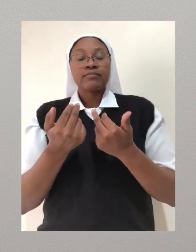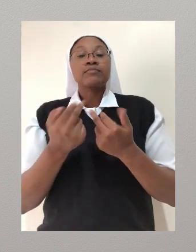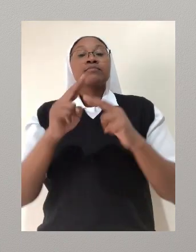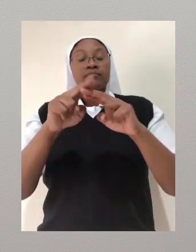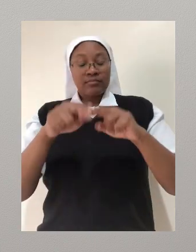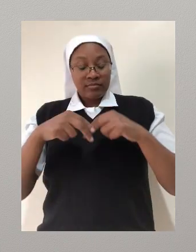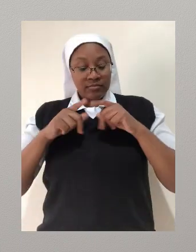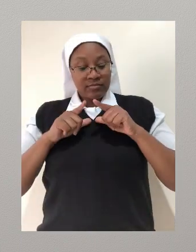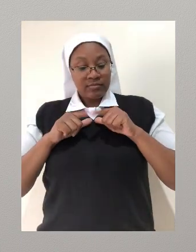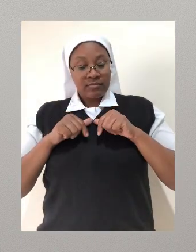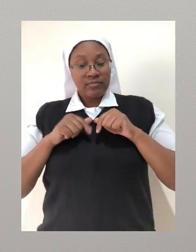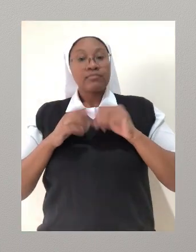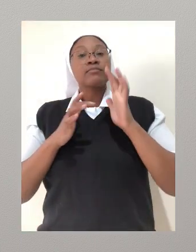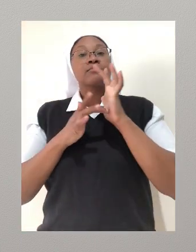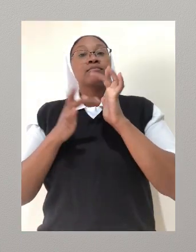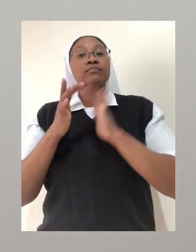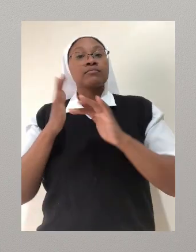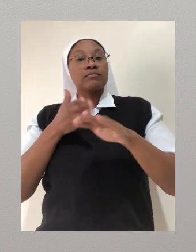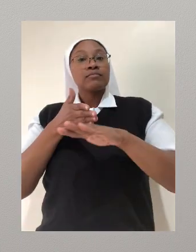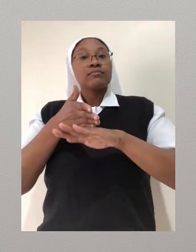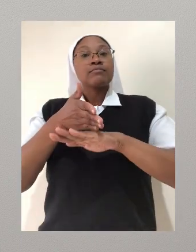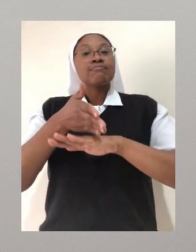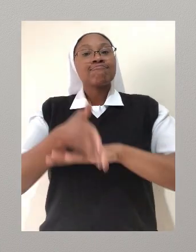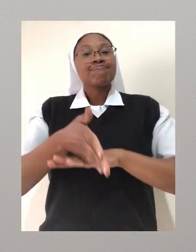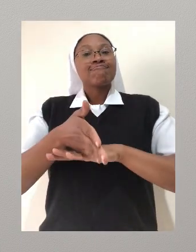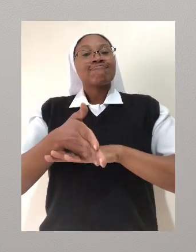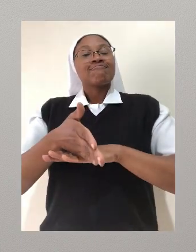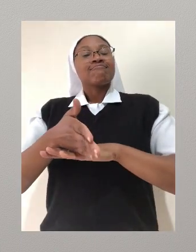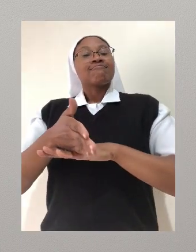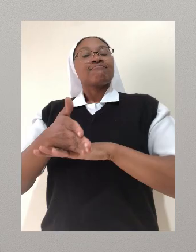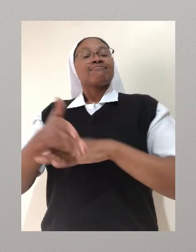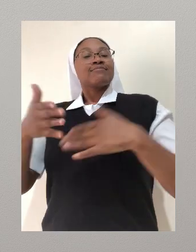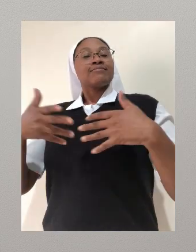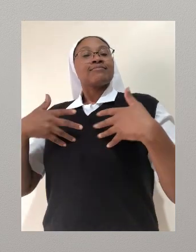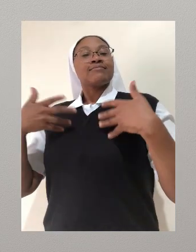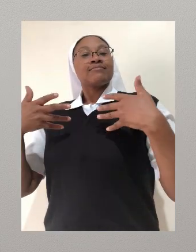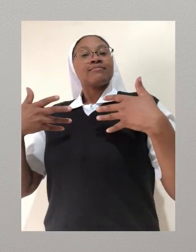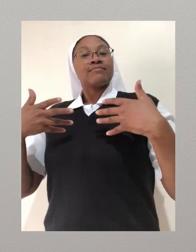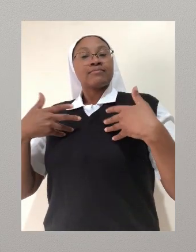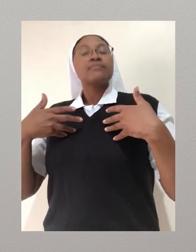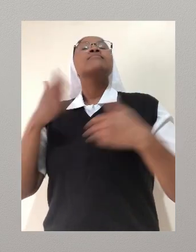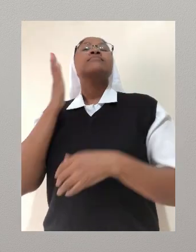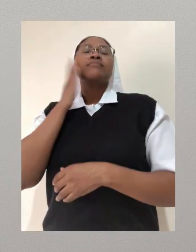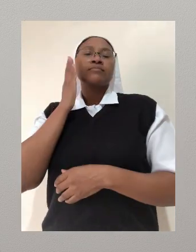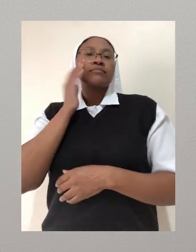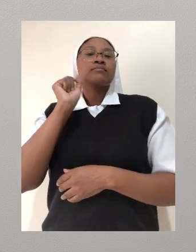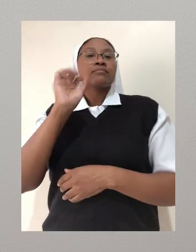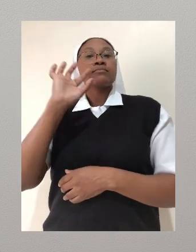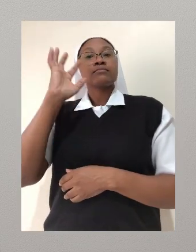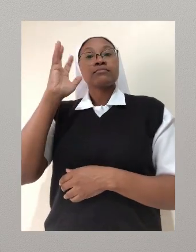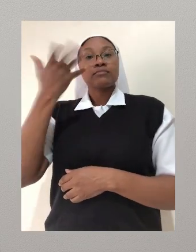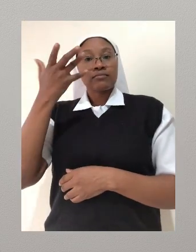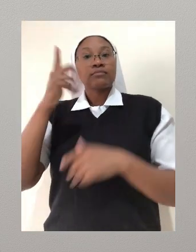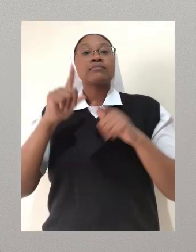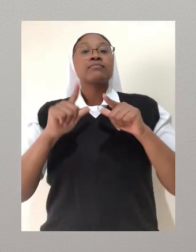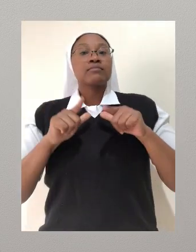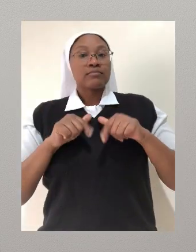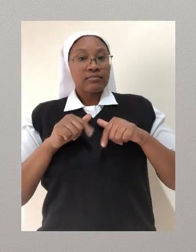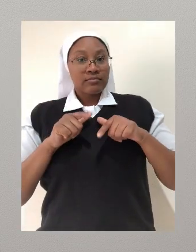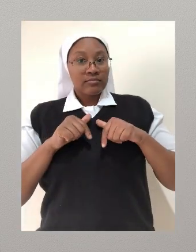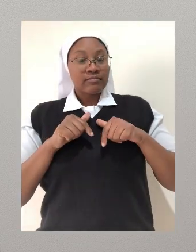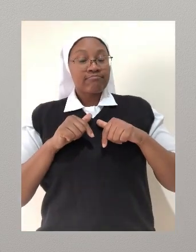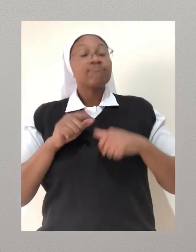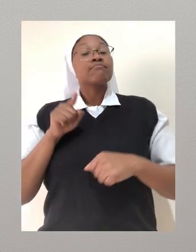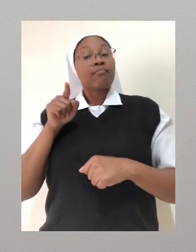em Jerusalém Jesus entra jubiloso ele sabe o que irá acontecer lá em Jerusalém